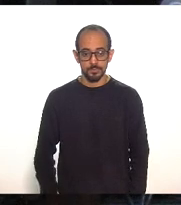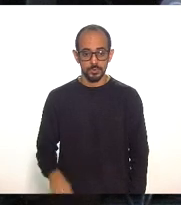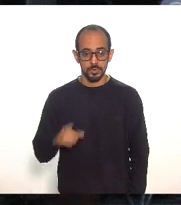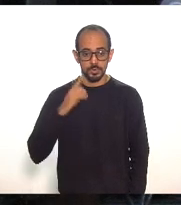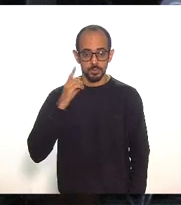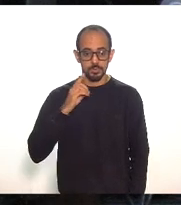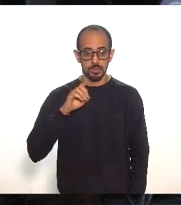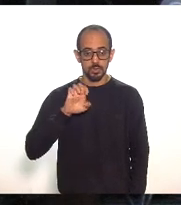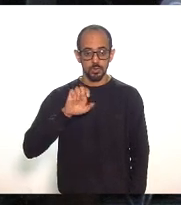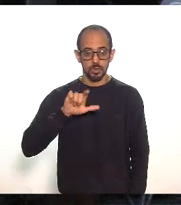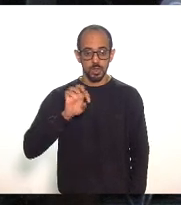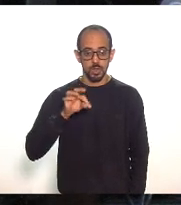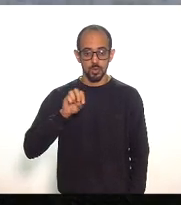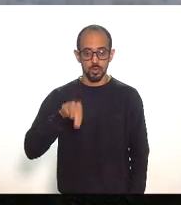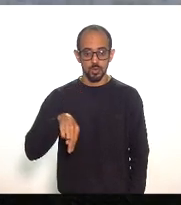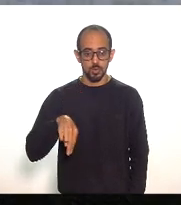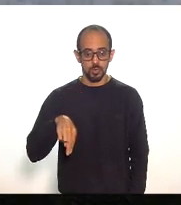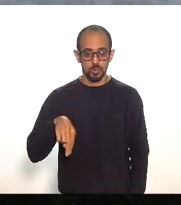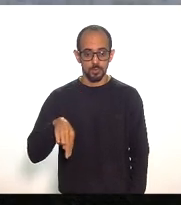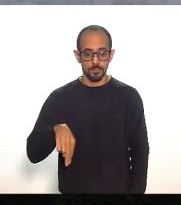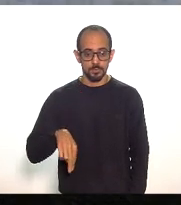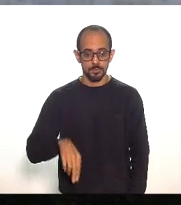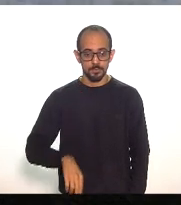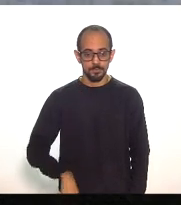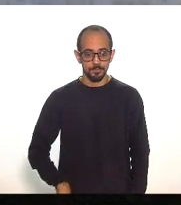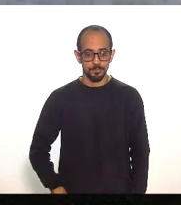Deputado Elton Cristo.